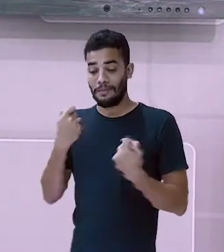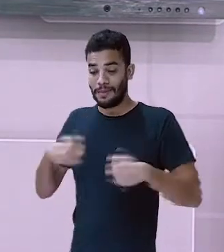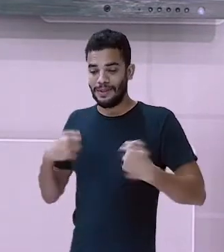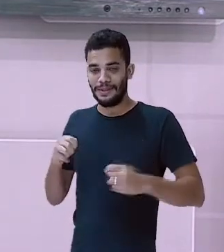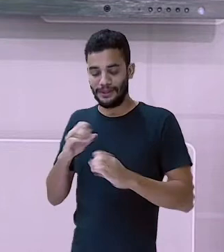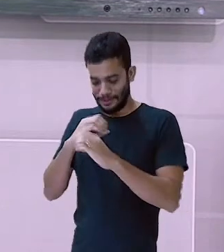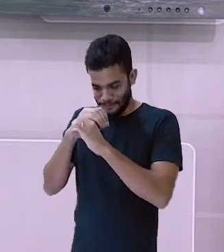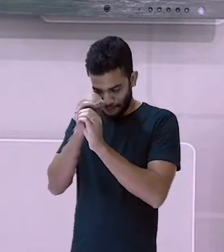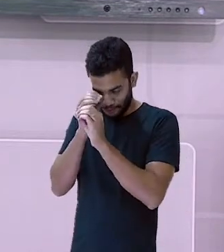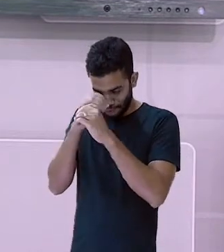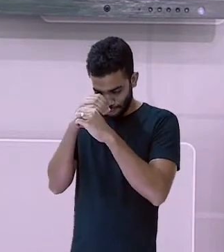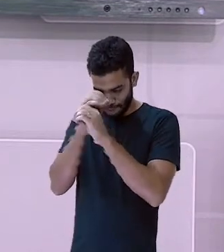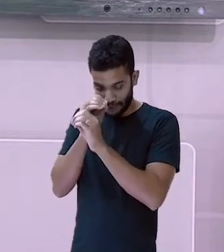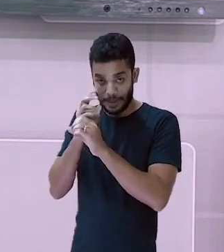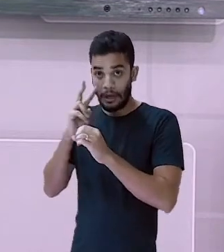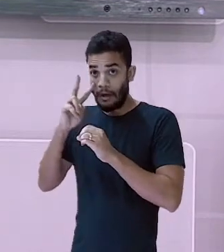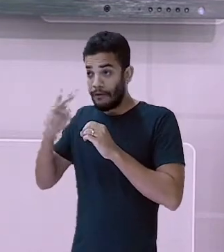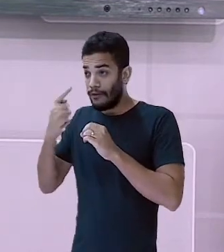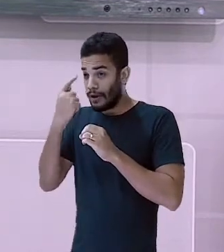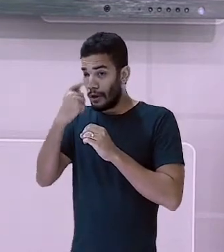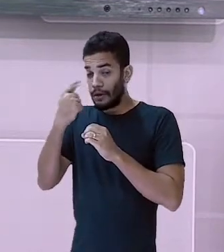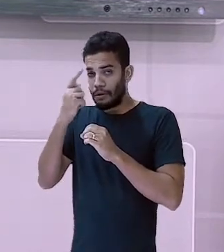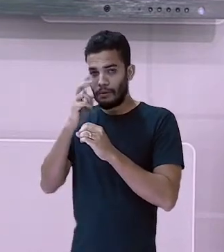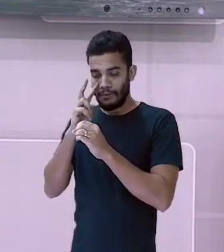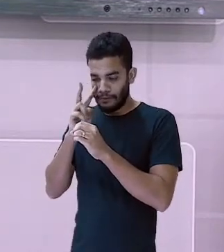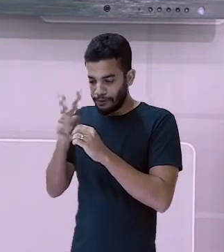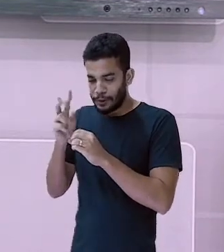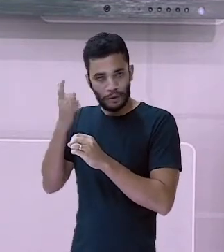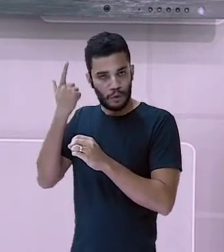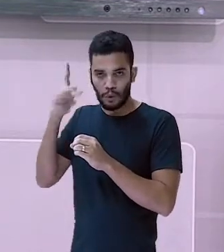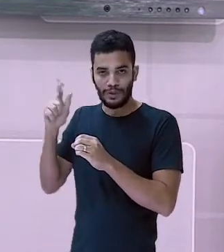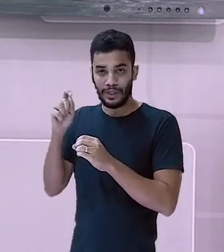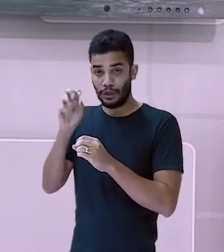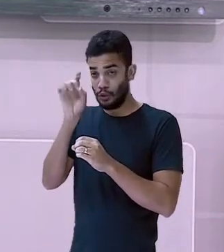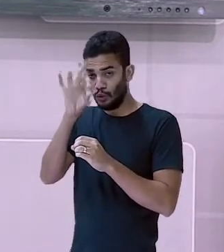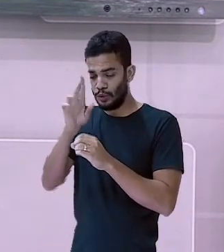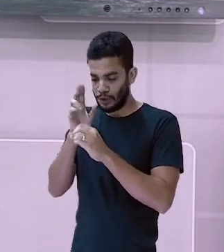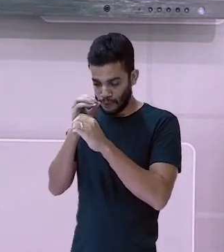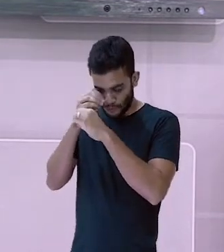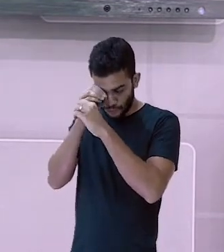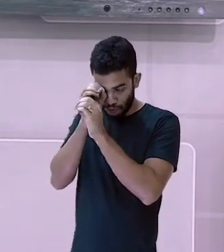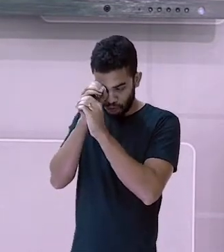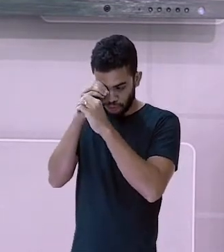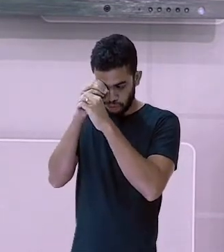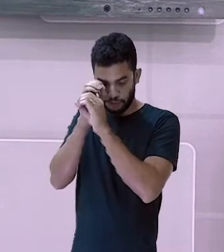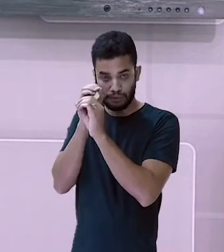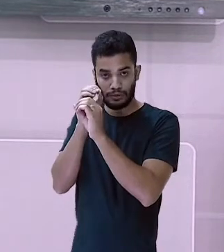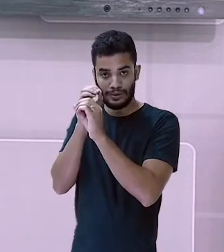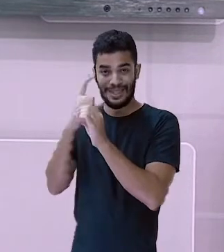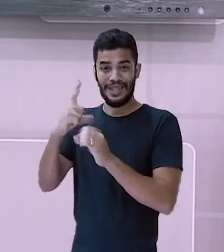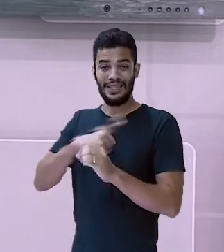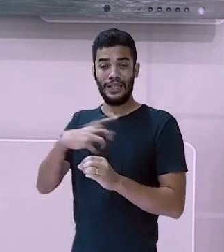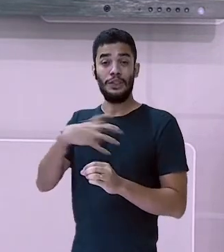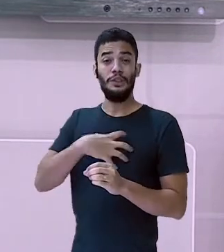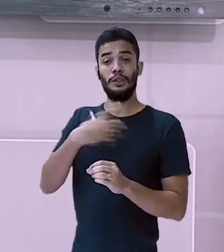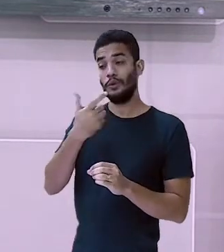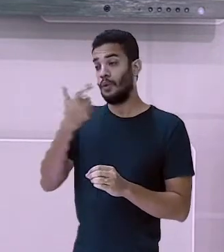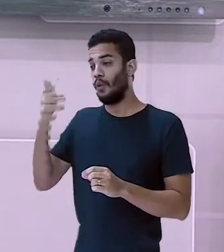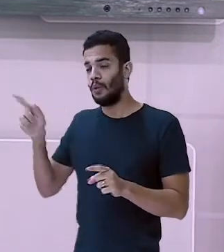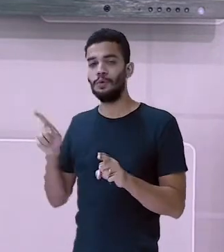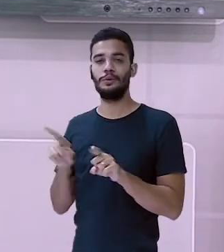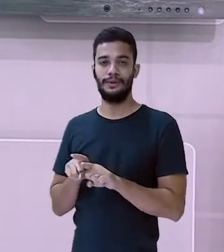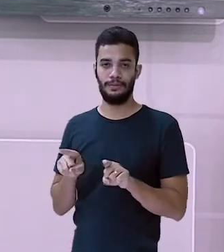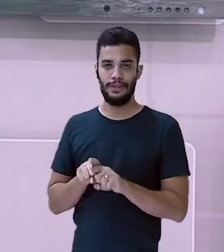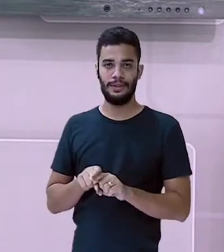microscópio. E a mistura heterogênea do tipo suspensão é o suco lá da